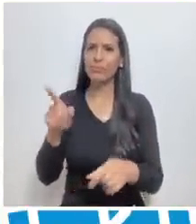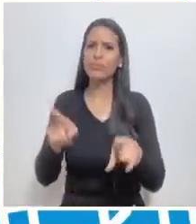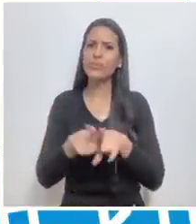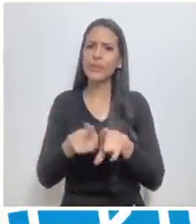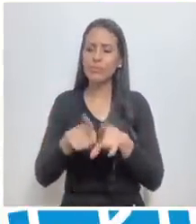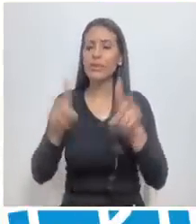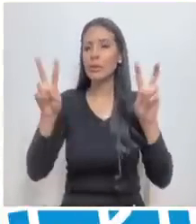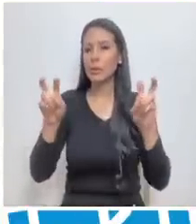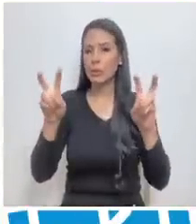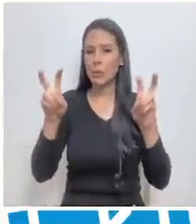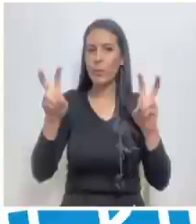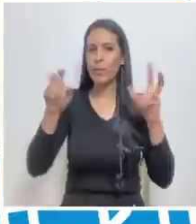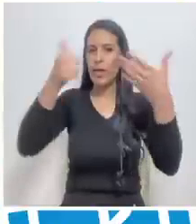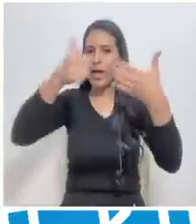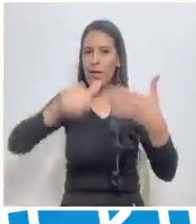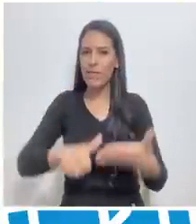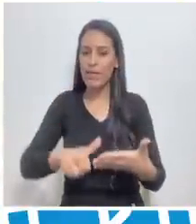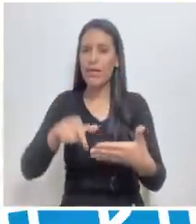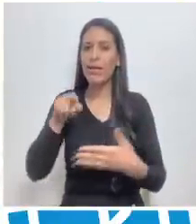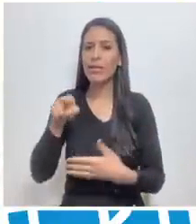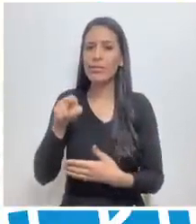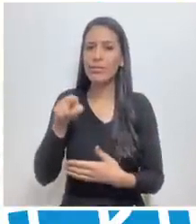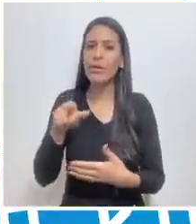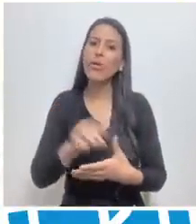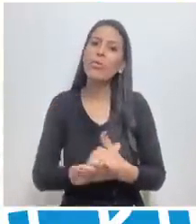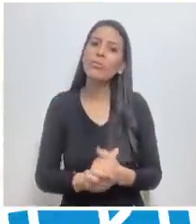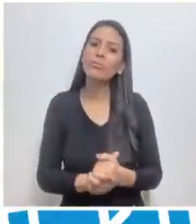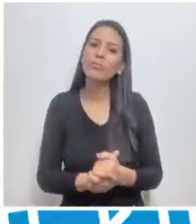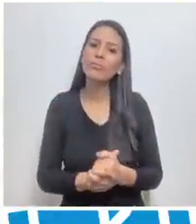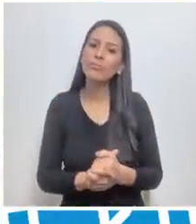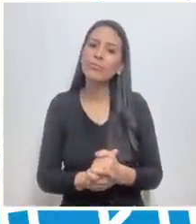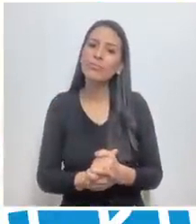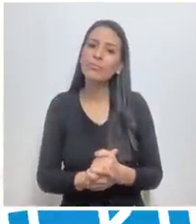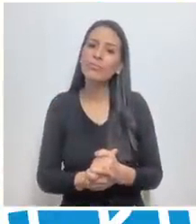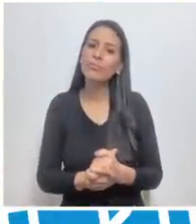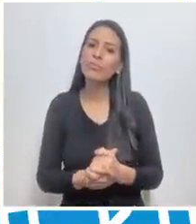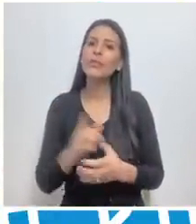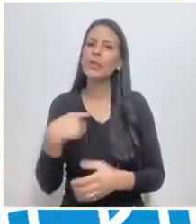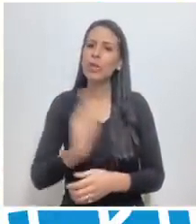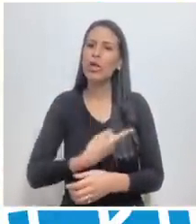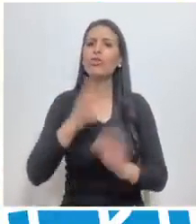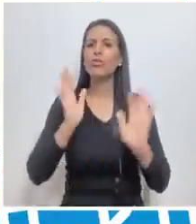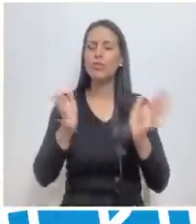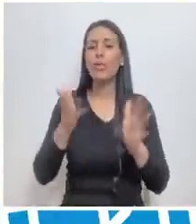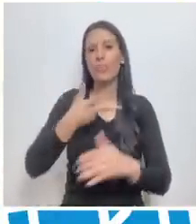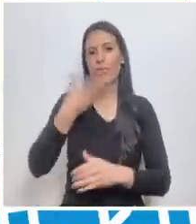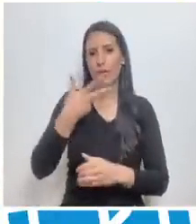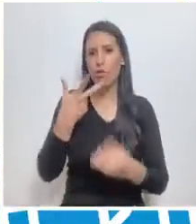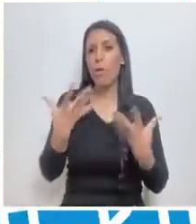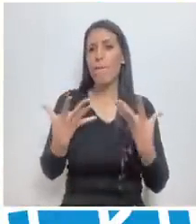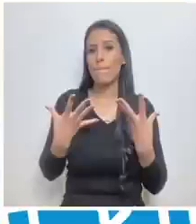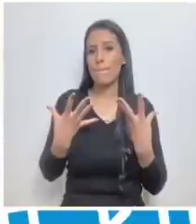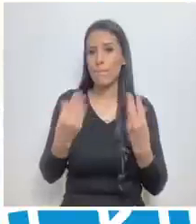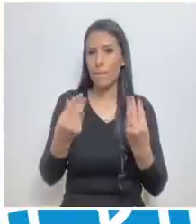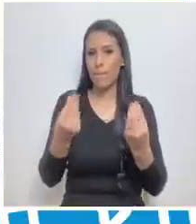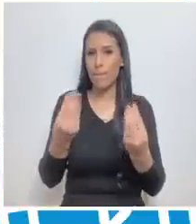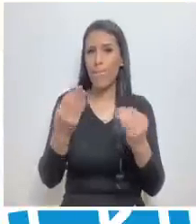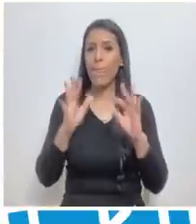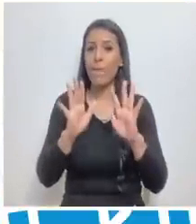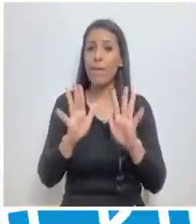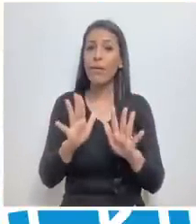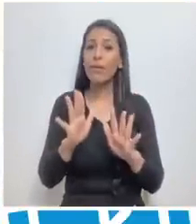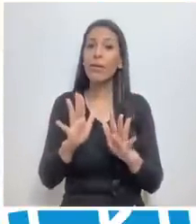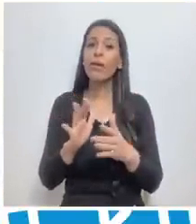avaliação, acho que avaliação, que a gente já falou bastante, nós não falamos de um tipo de avaliação que eu